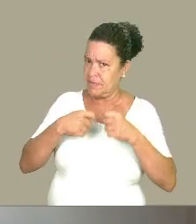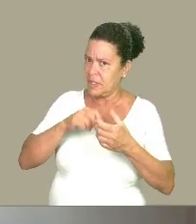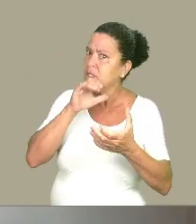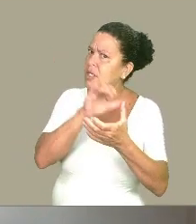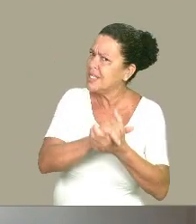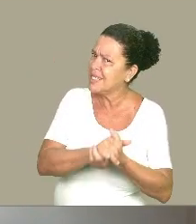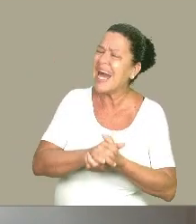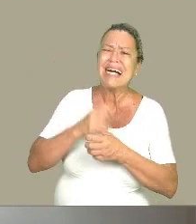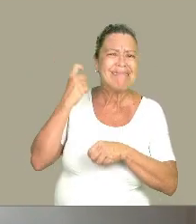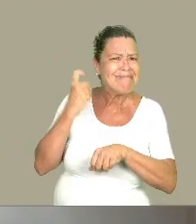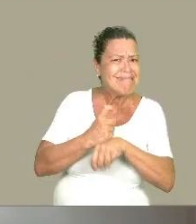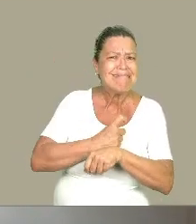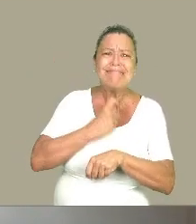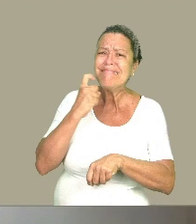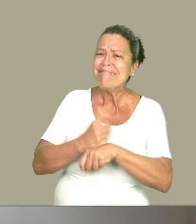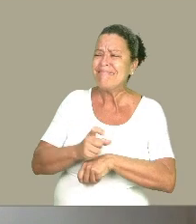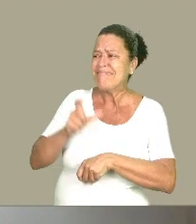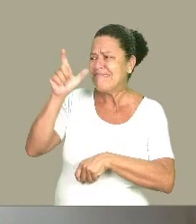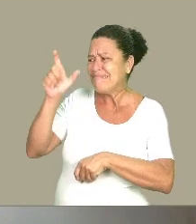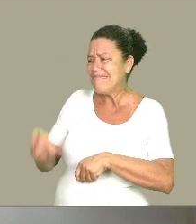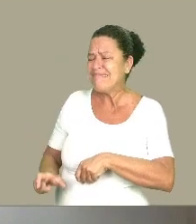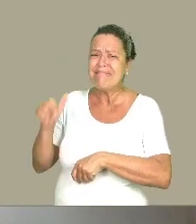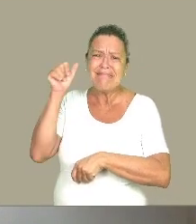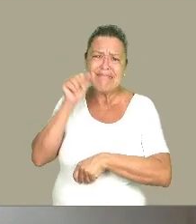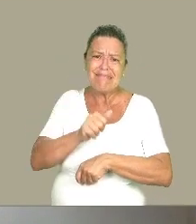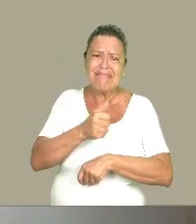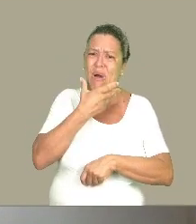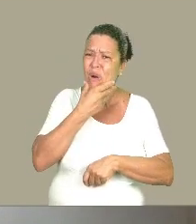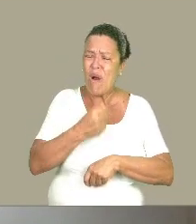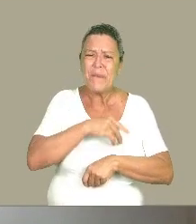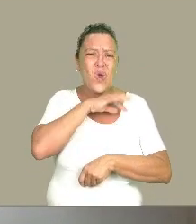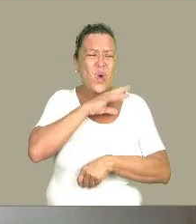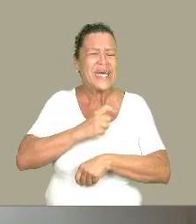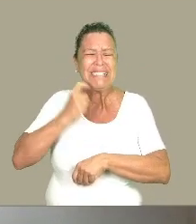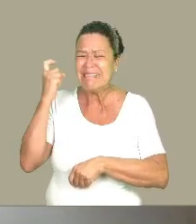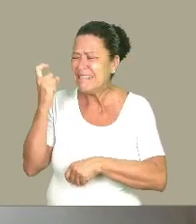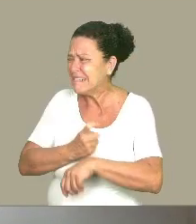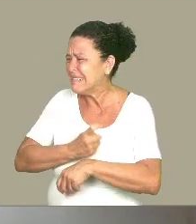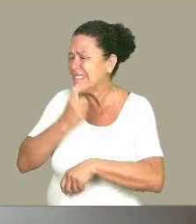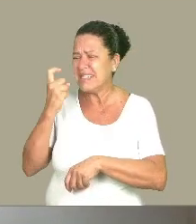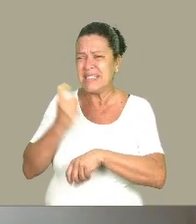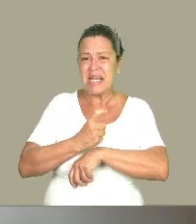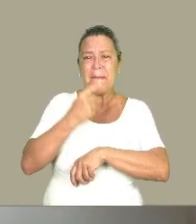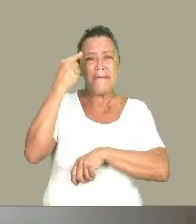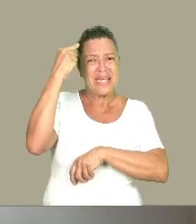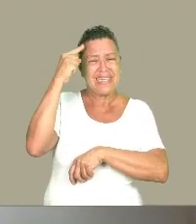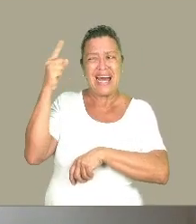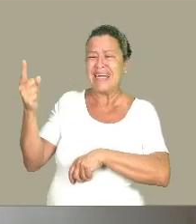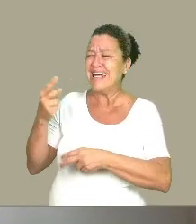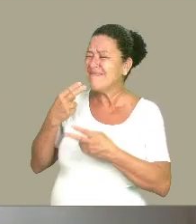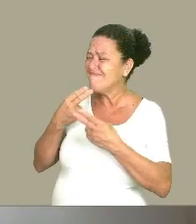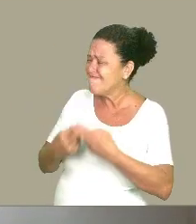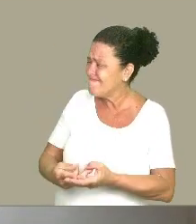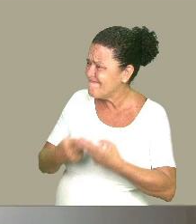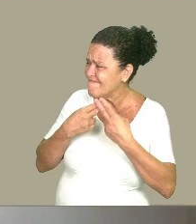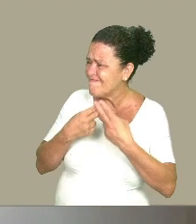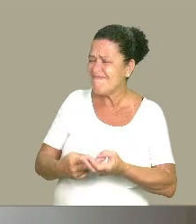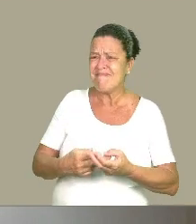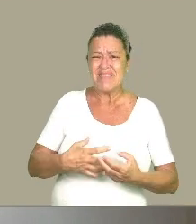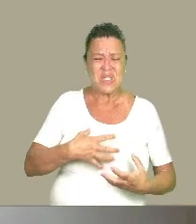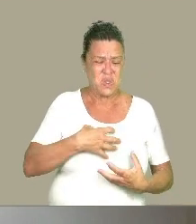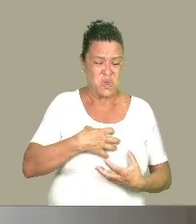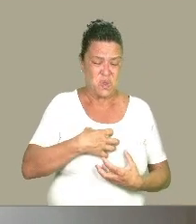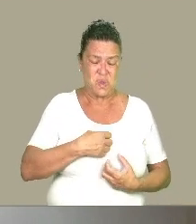problemas, né, da incompreensão do seu cônjuge, da forma de pensar dele, né, do mau humor,